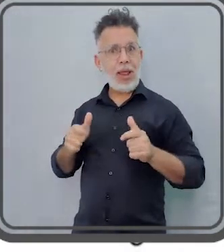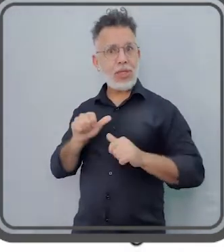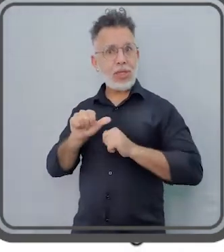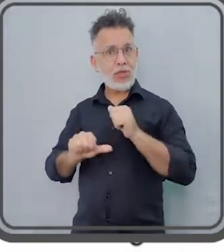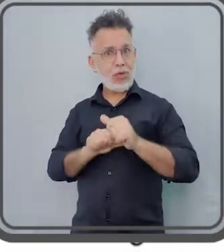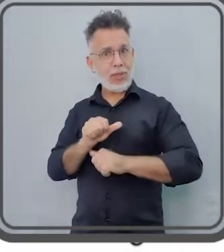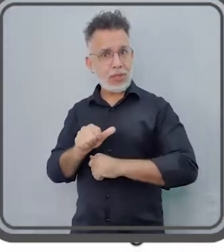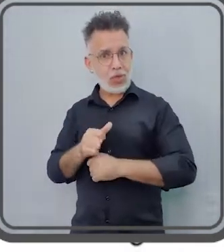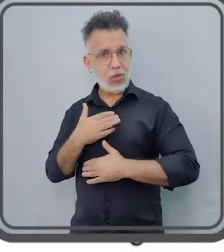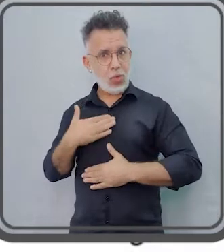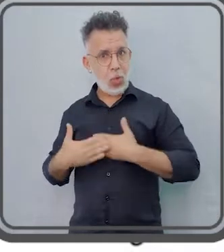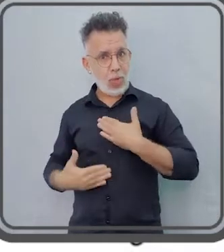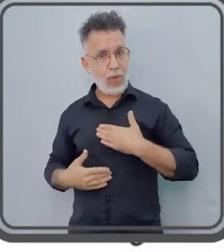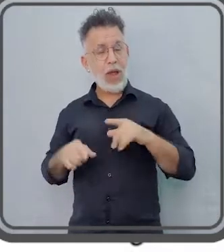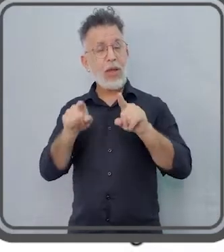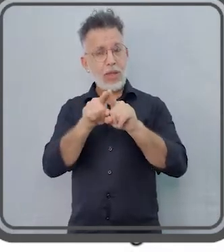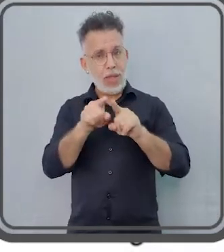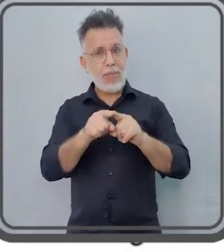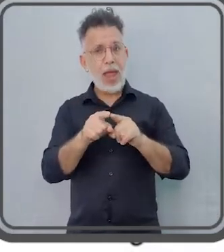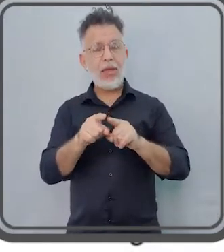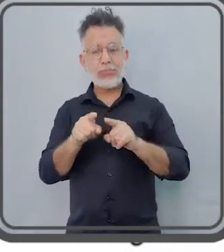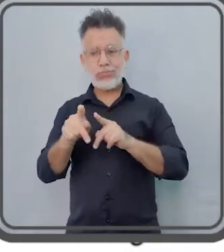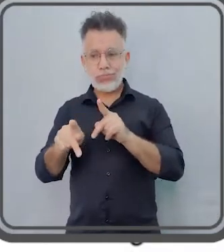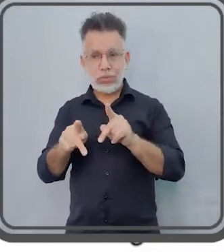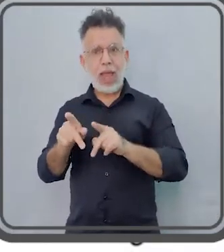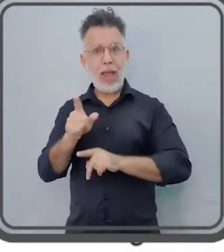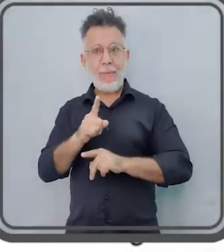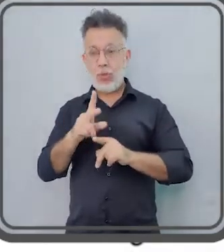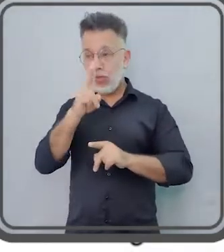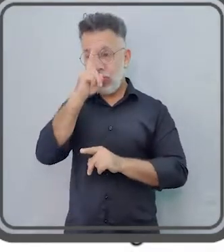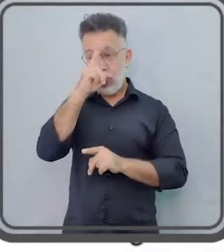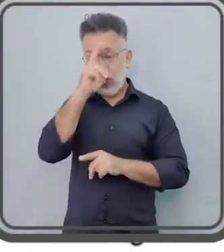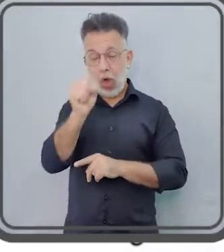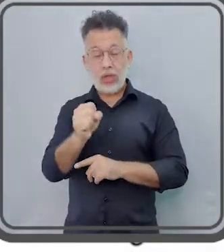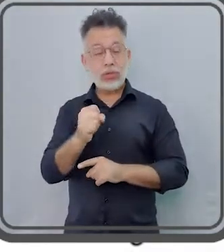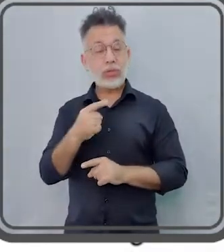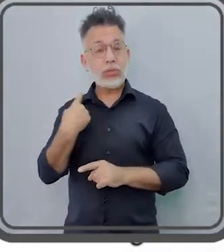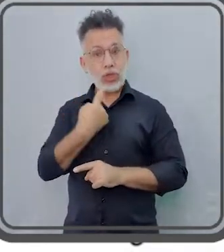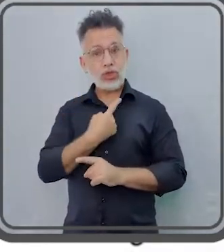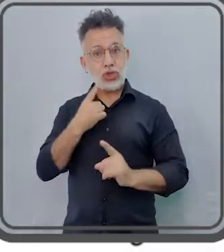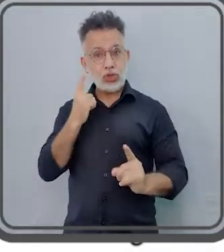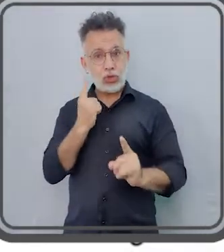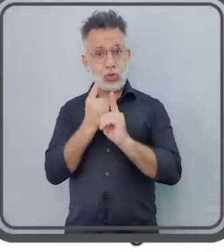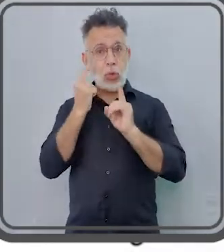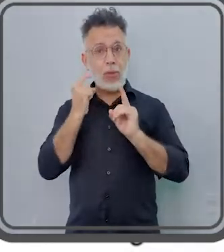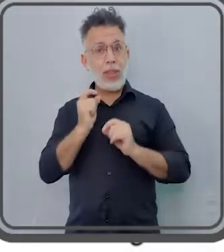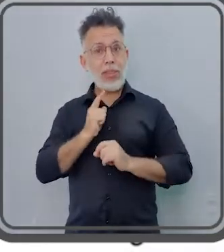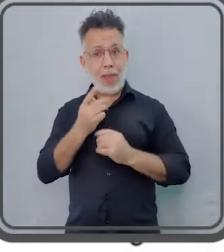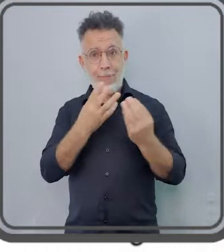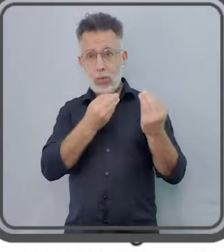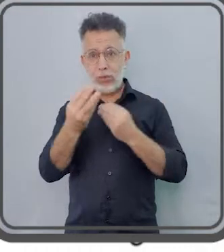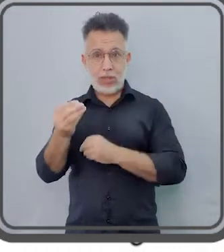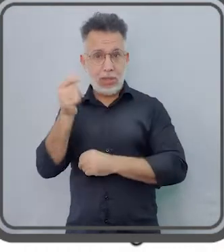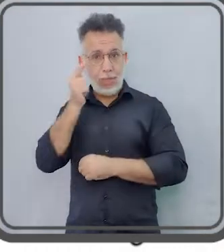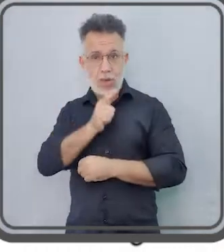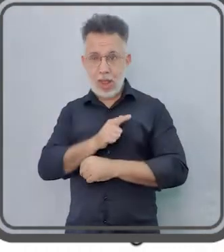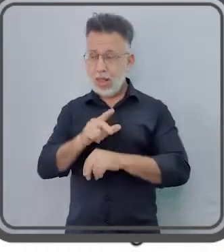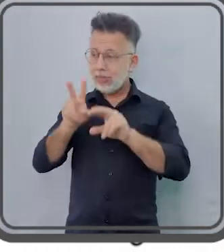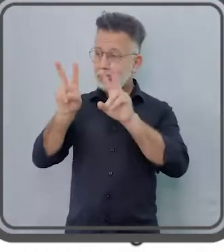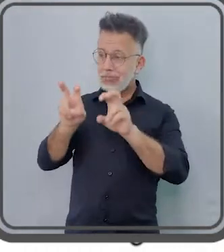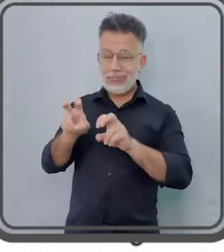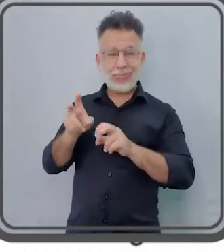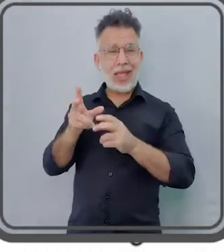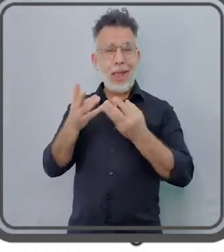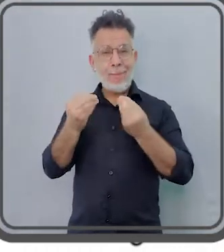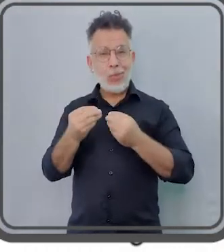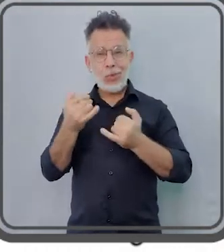corpo? Então, esse também é um público que é muito forte na FIU. A gente descobriu que tem muitas mulheres com